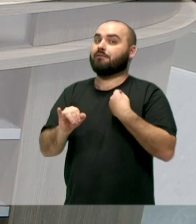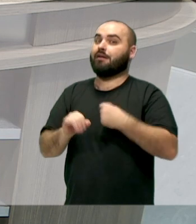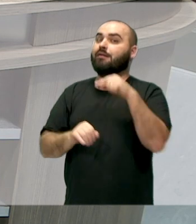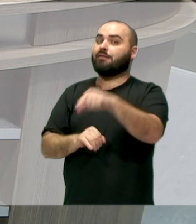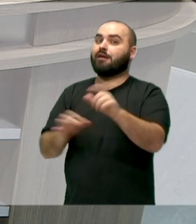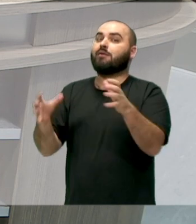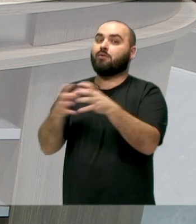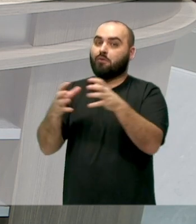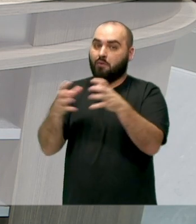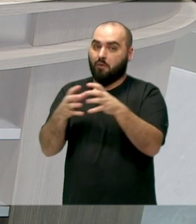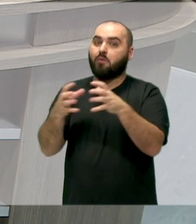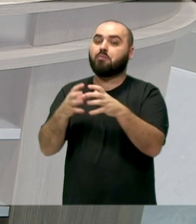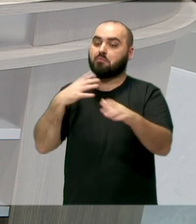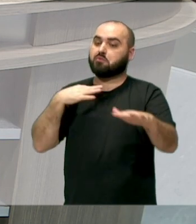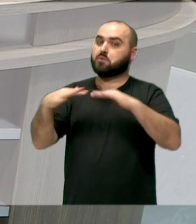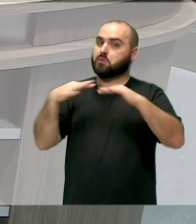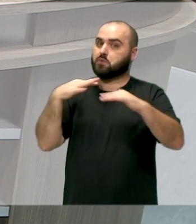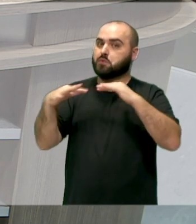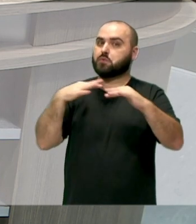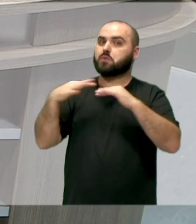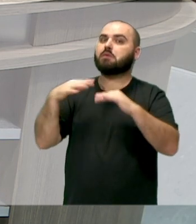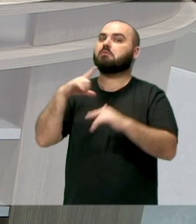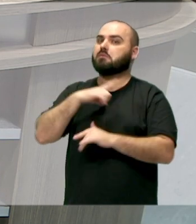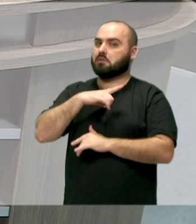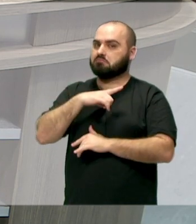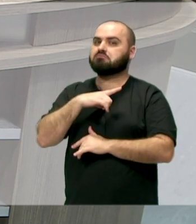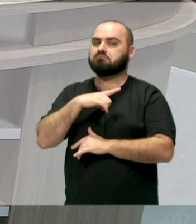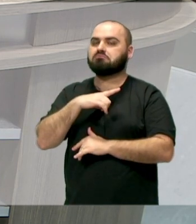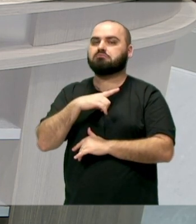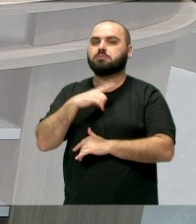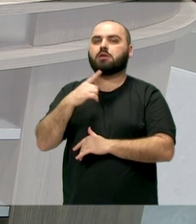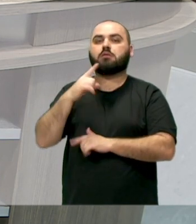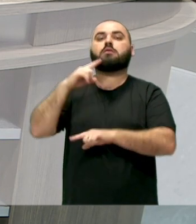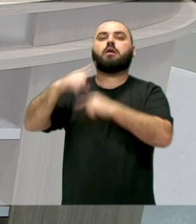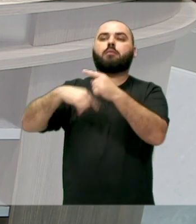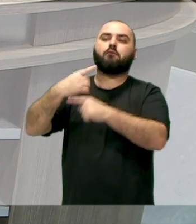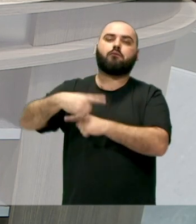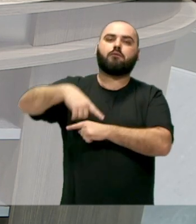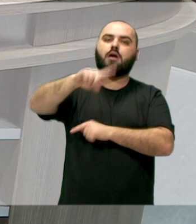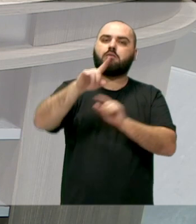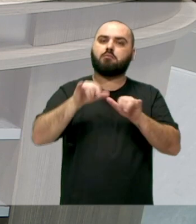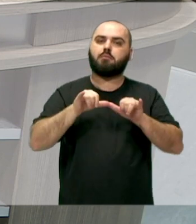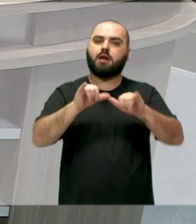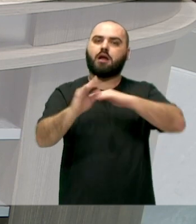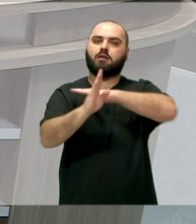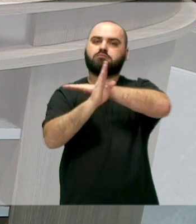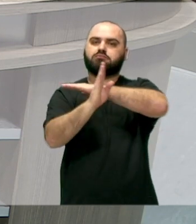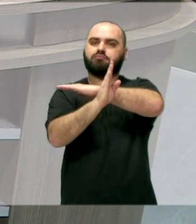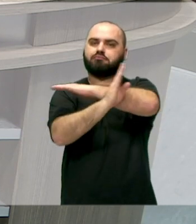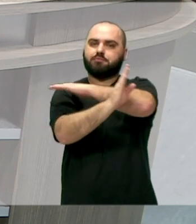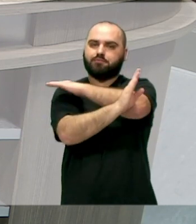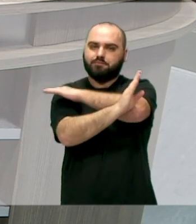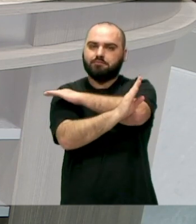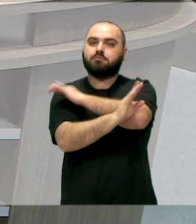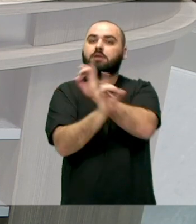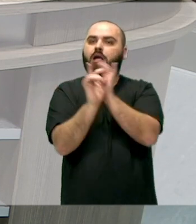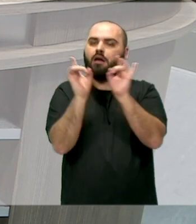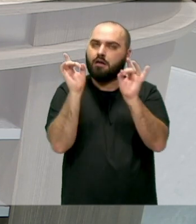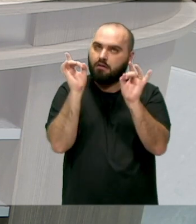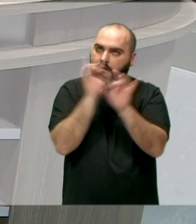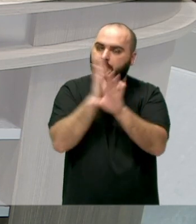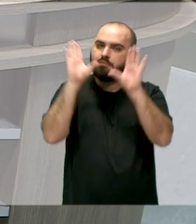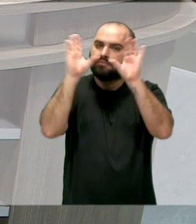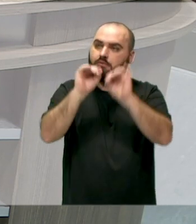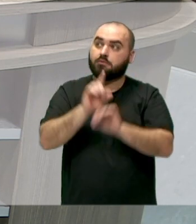esse espetáculo, e dali eles devem sim passar pelo mercado público, e depois encerra a noite, então, com as atrações no